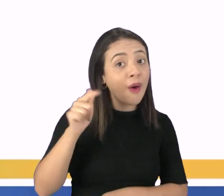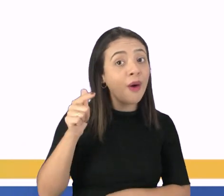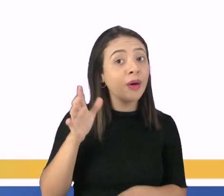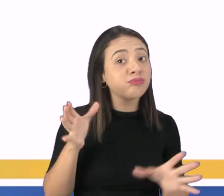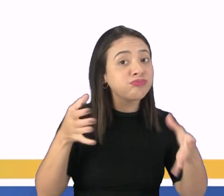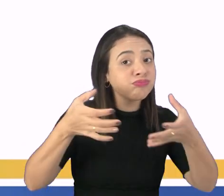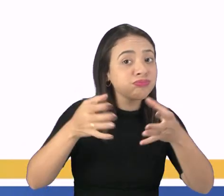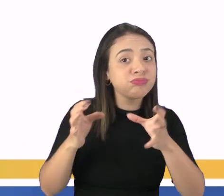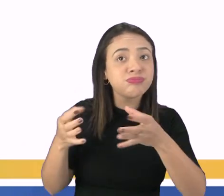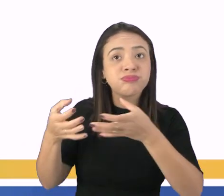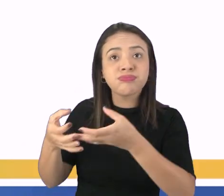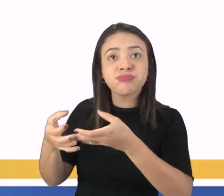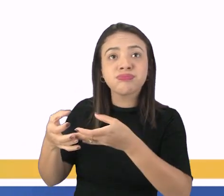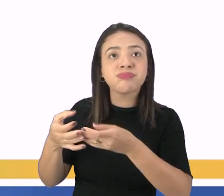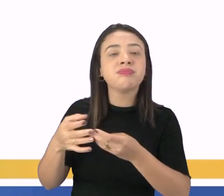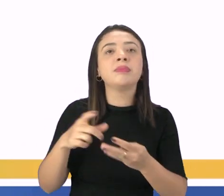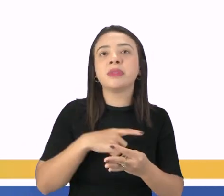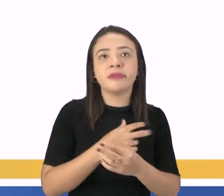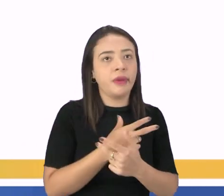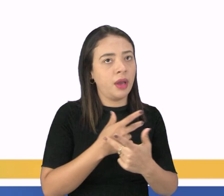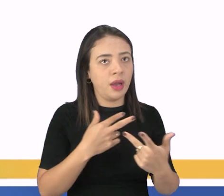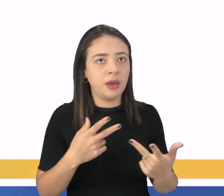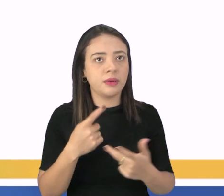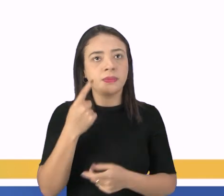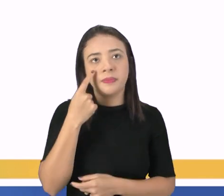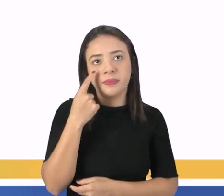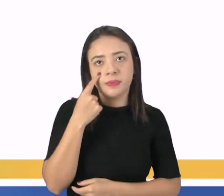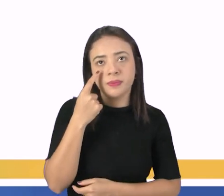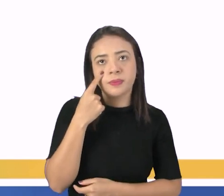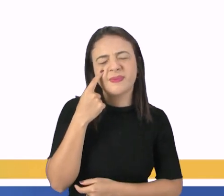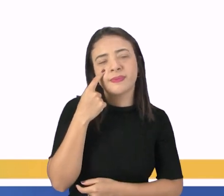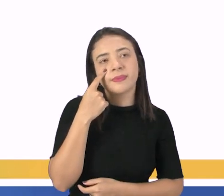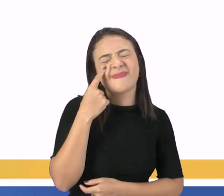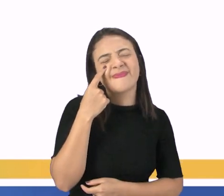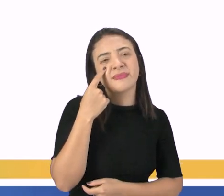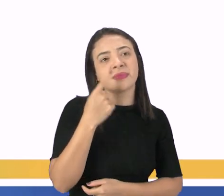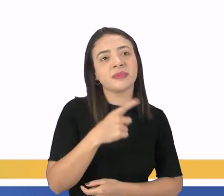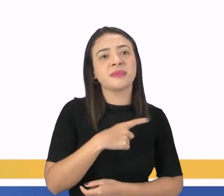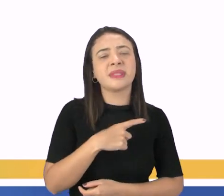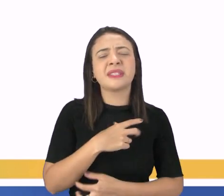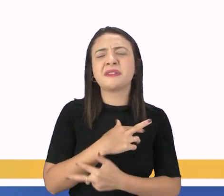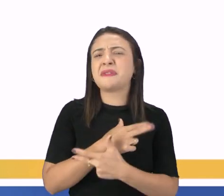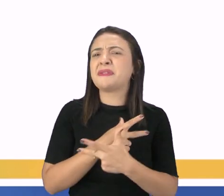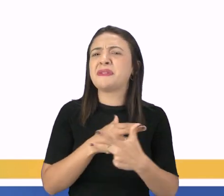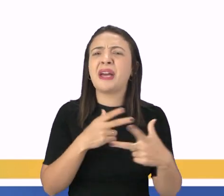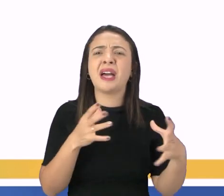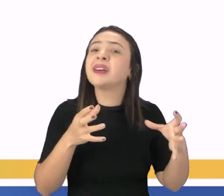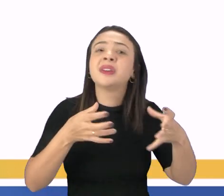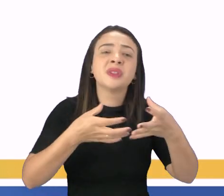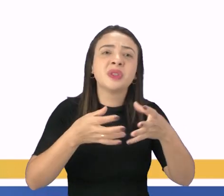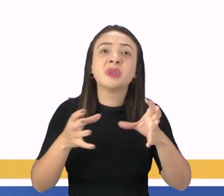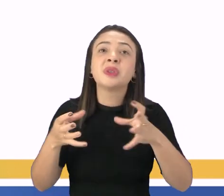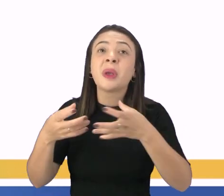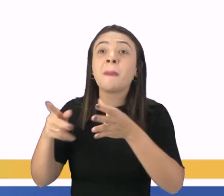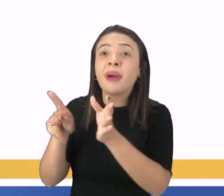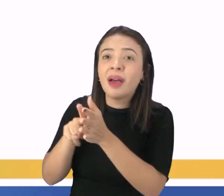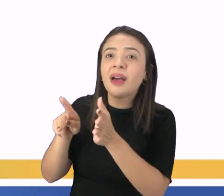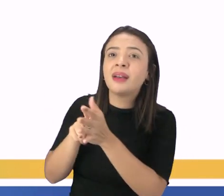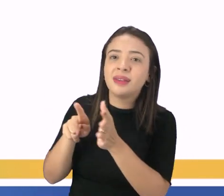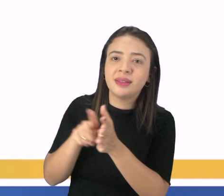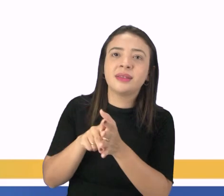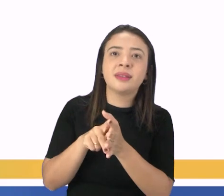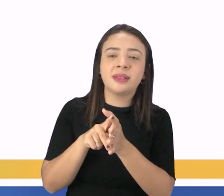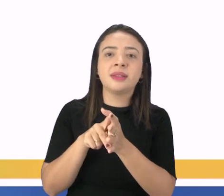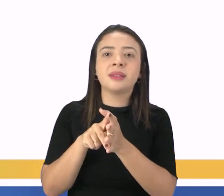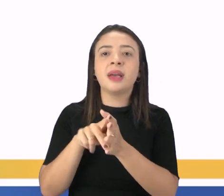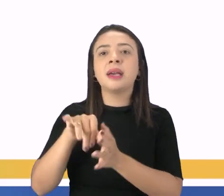agrupamento de ilha, Micronésia, Polinésia e Melanésia, que aí tem milhares de ilhas que estão nesse agrupamento